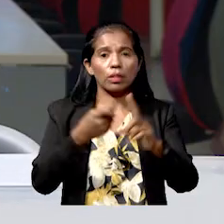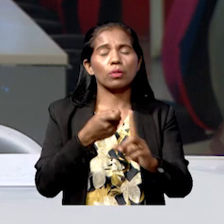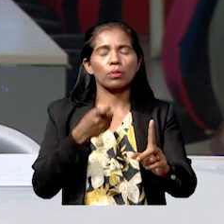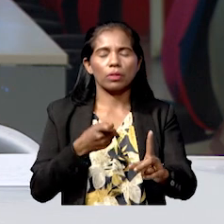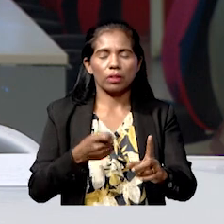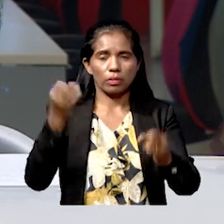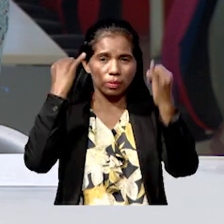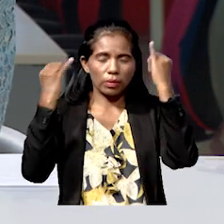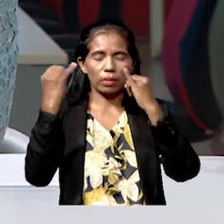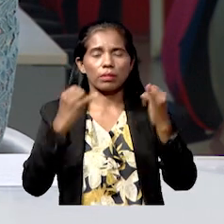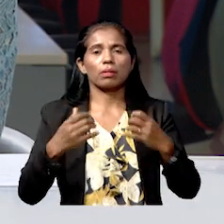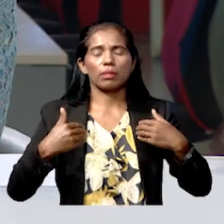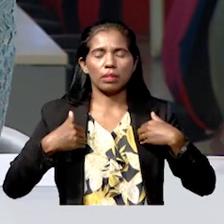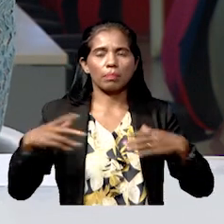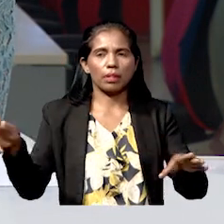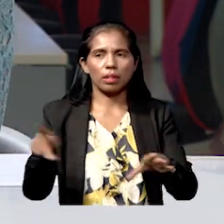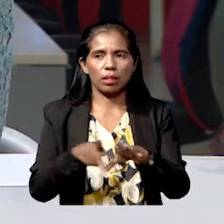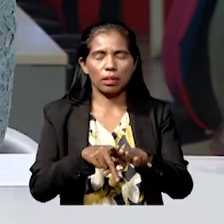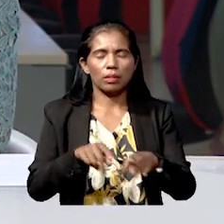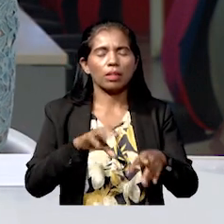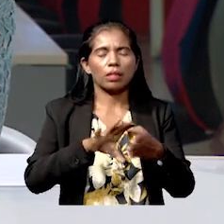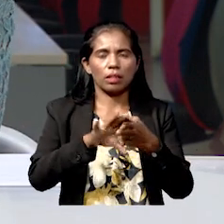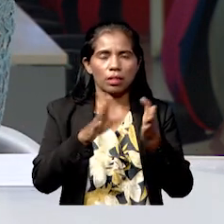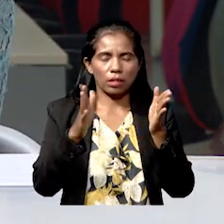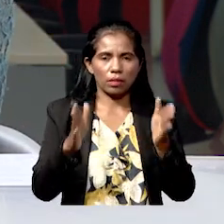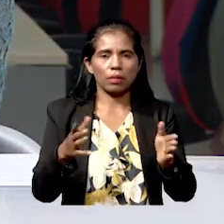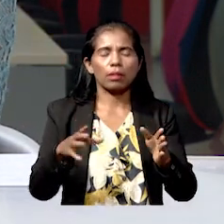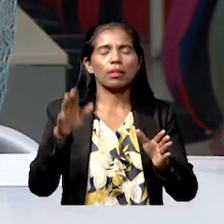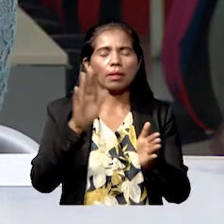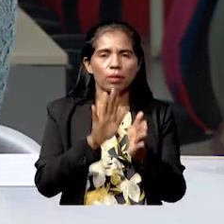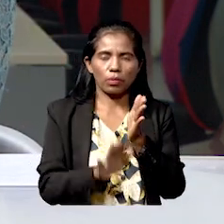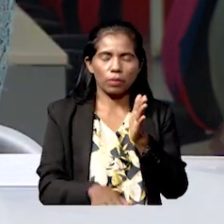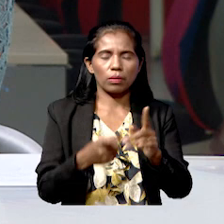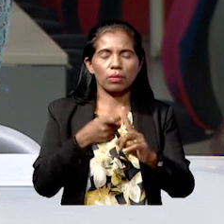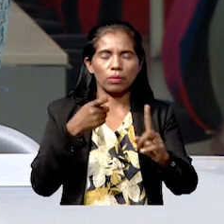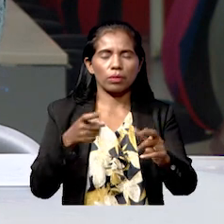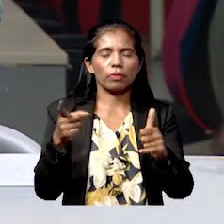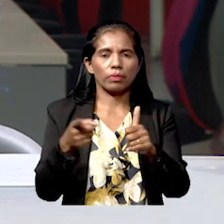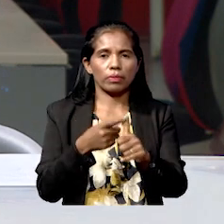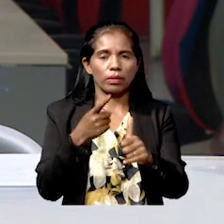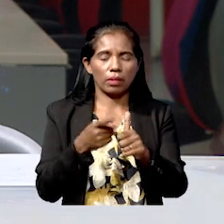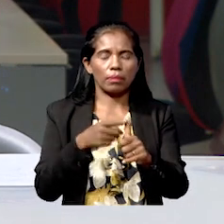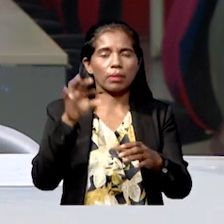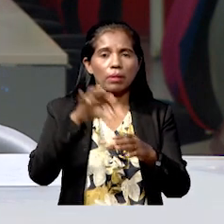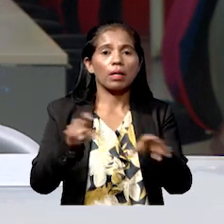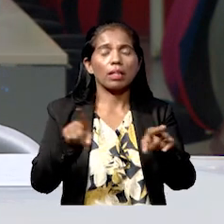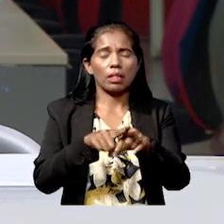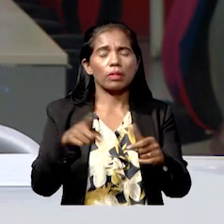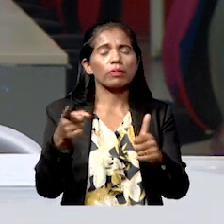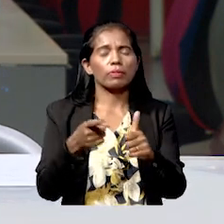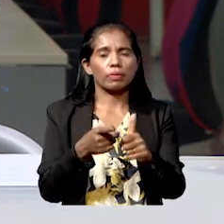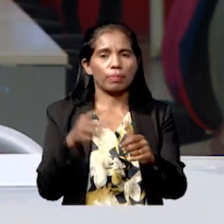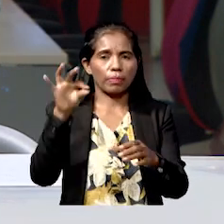a Katak, taxa de participação Rússia eleitor menos e a segunda volta comparado à primeira volta, nem também saída, por ser nem